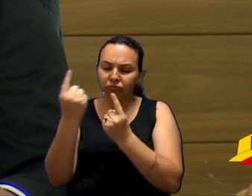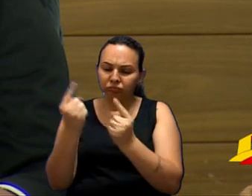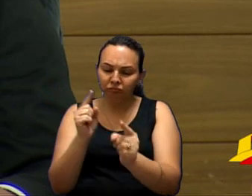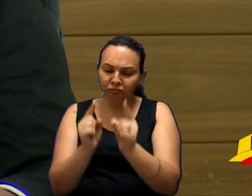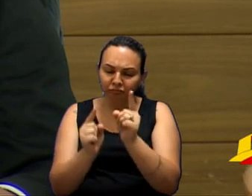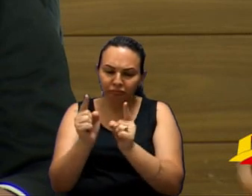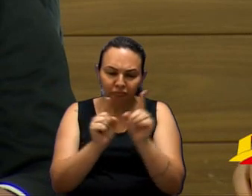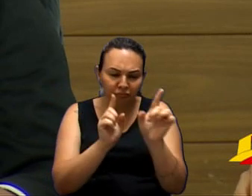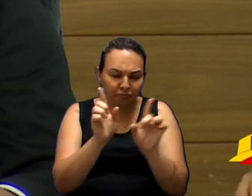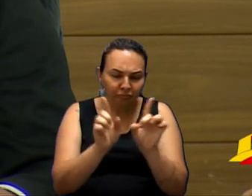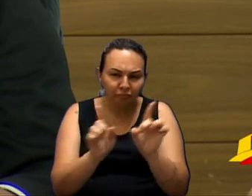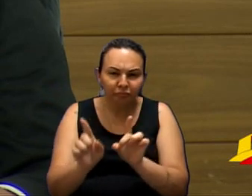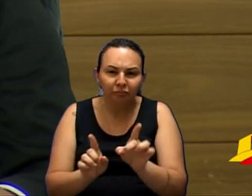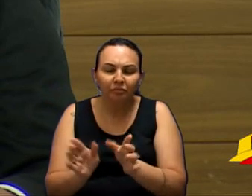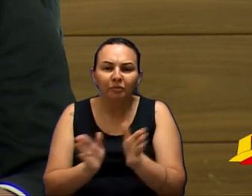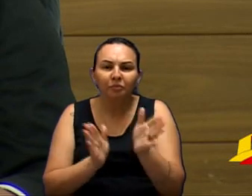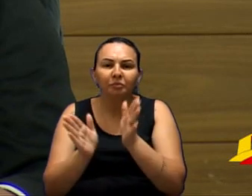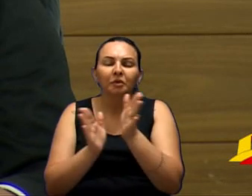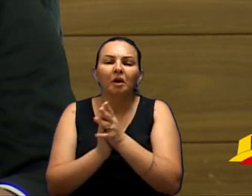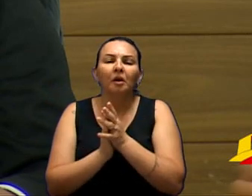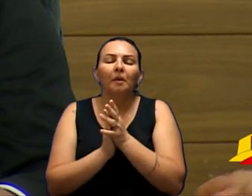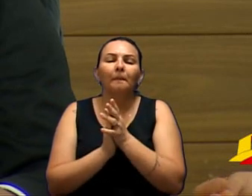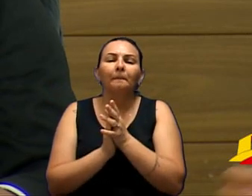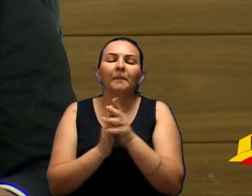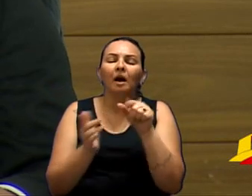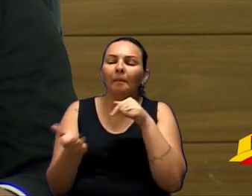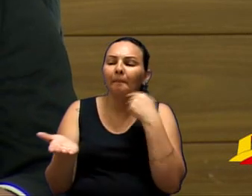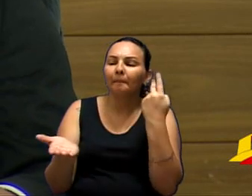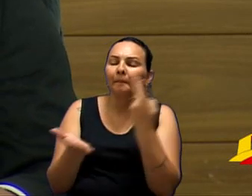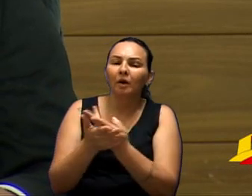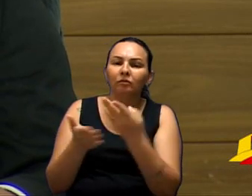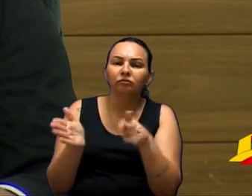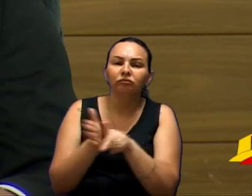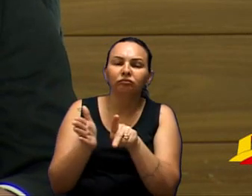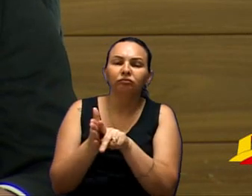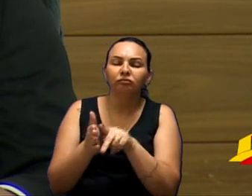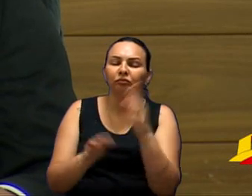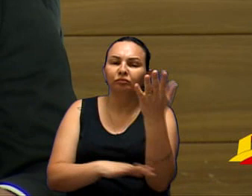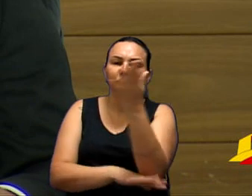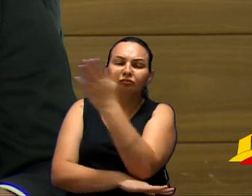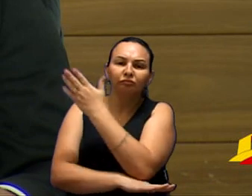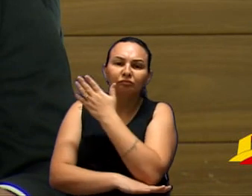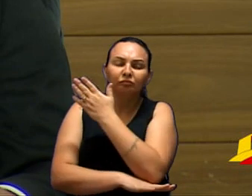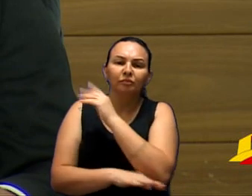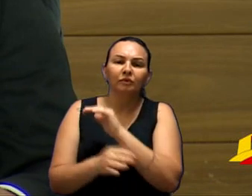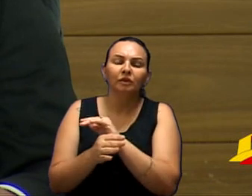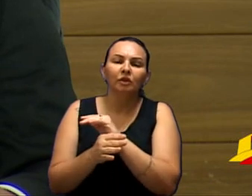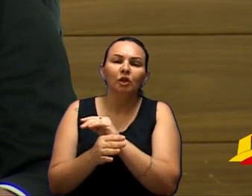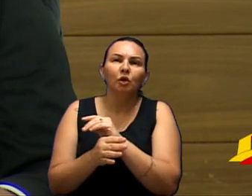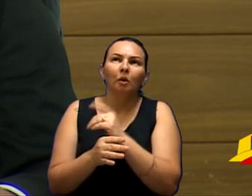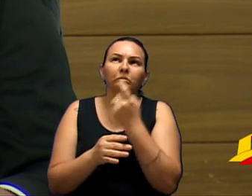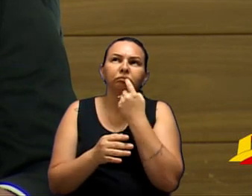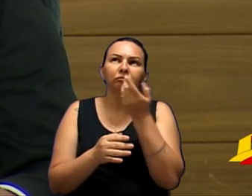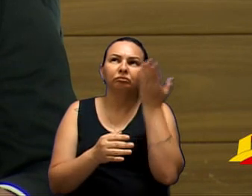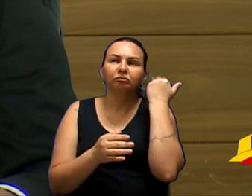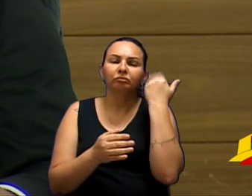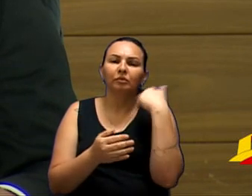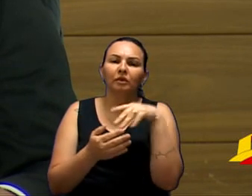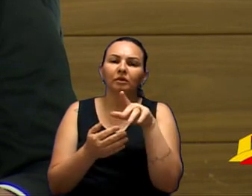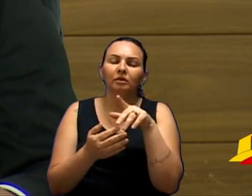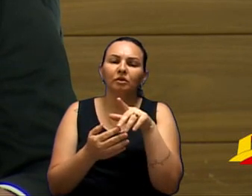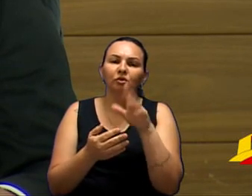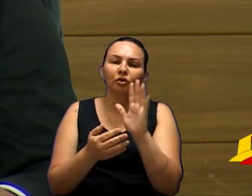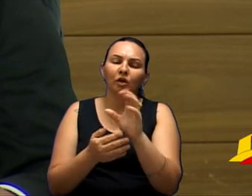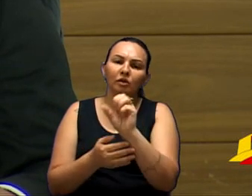institucionais do zelo da do meio ambiente para compor isso conosco como eu coloquei um pouquinho tempo atrás acredito que acima que